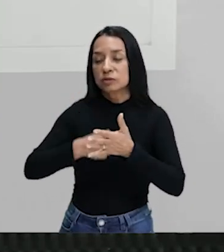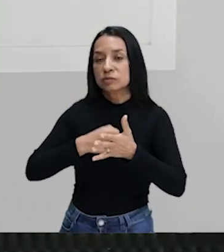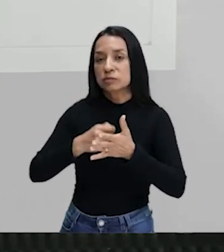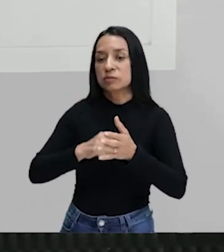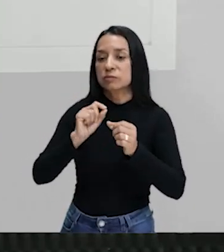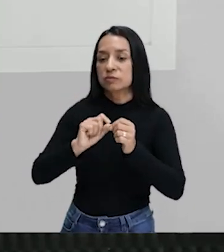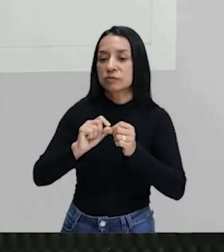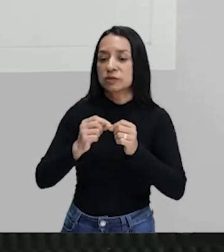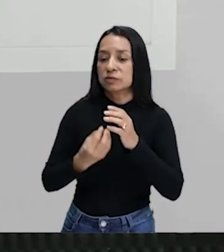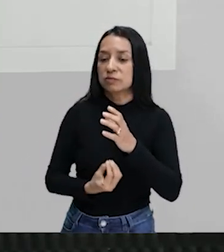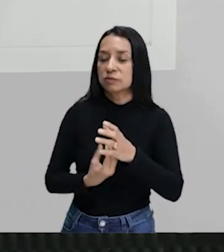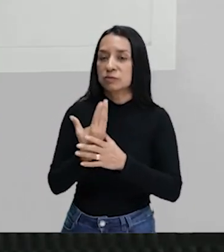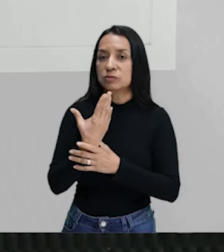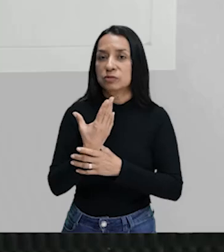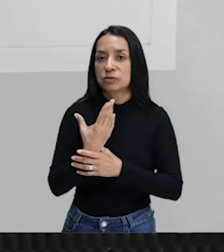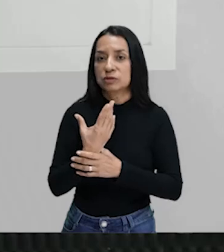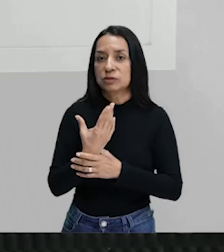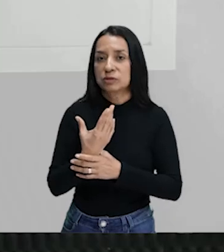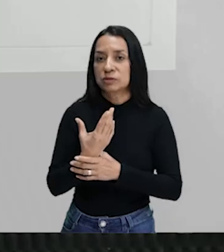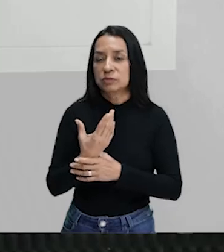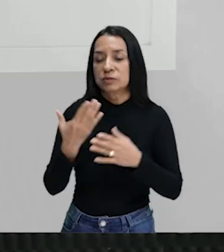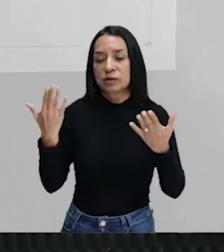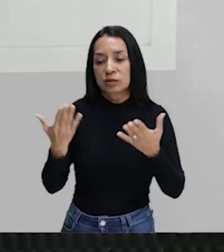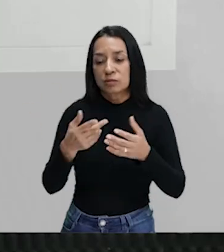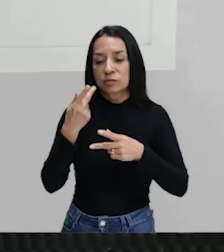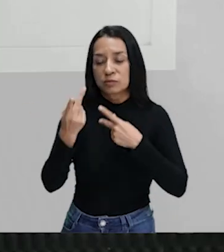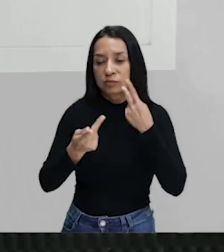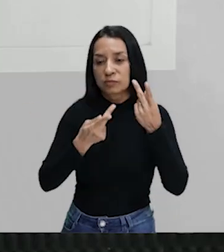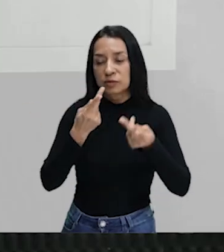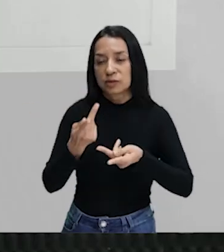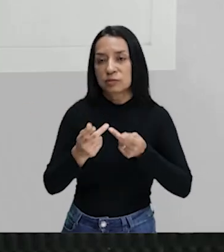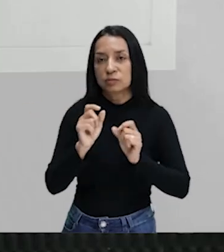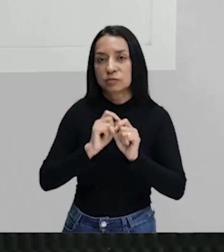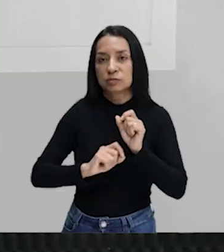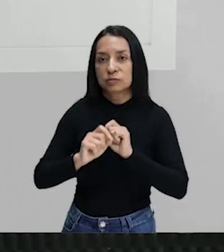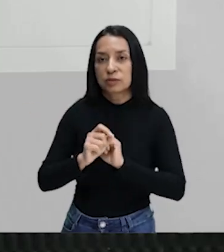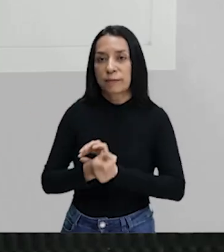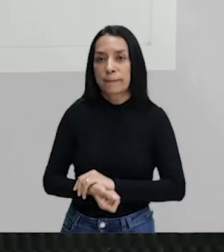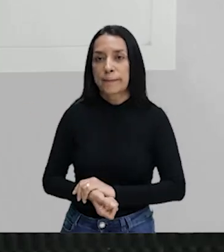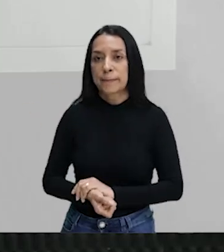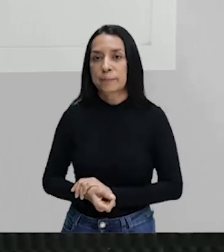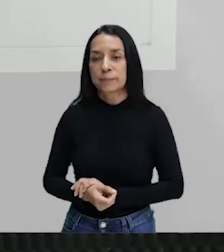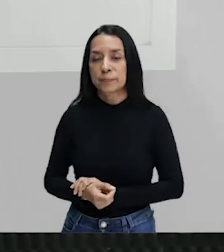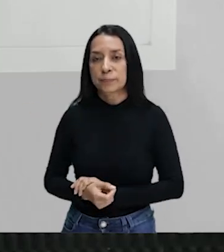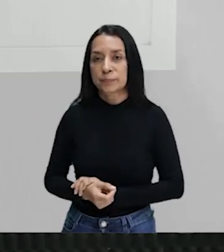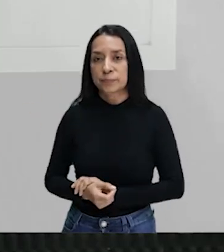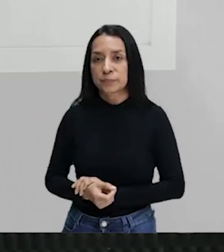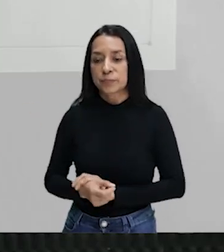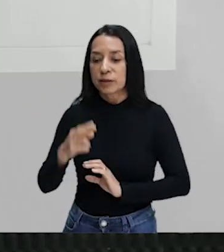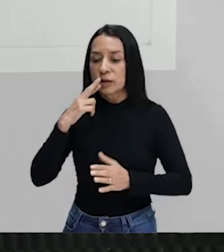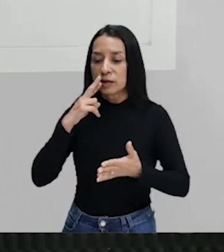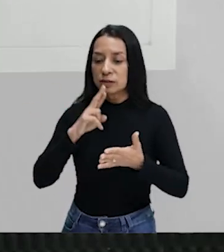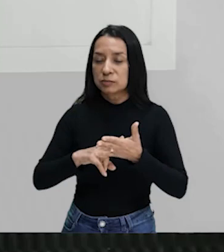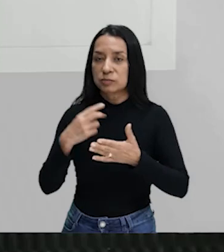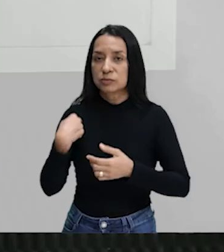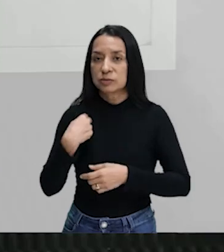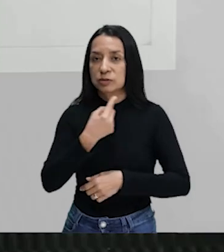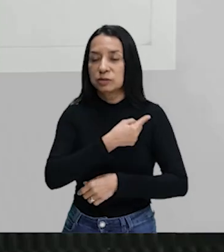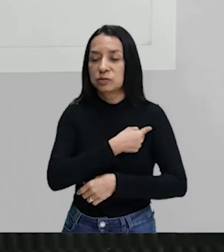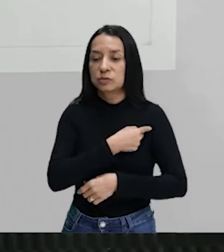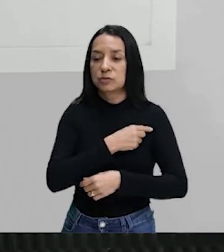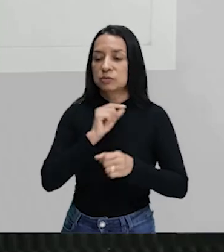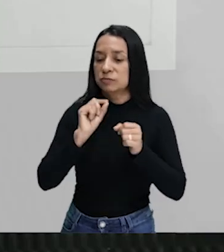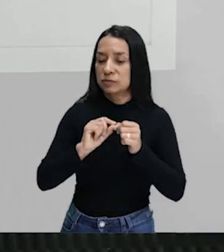gerar. Então aqui nós estamos falando do fruto, ó, vai abordar o fruto da nossa ação, ó, o fruto